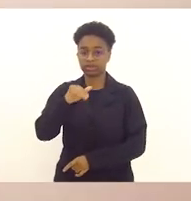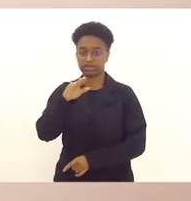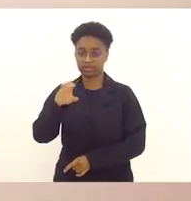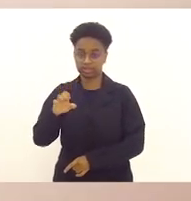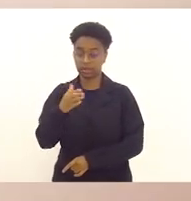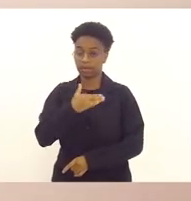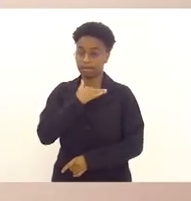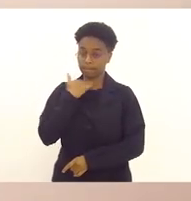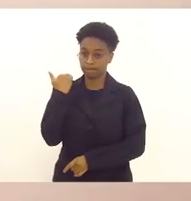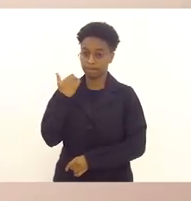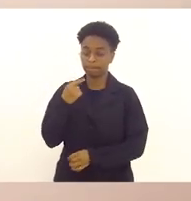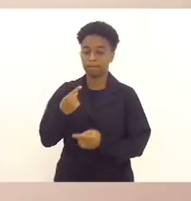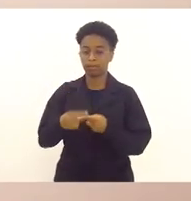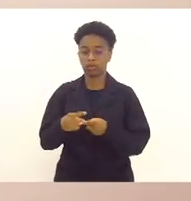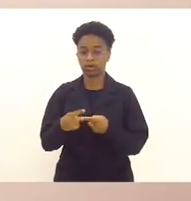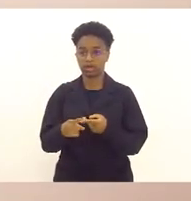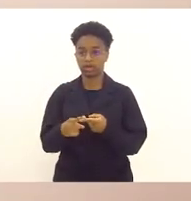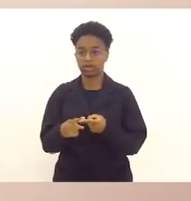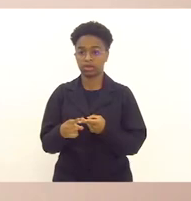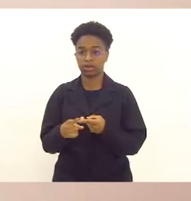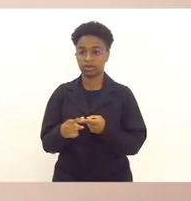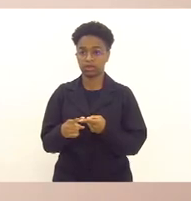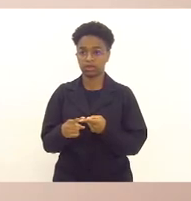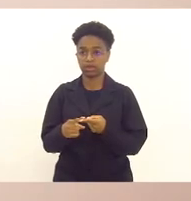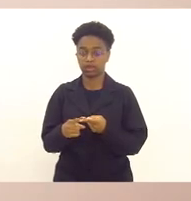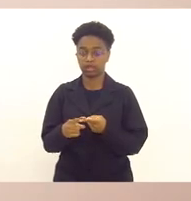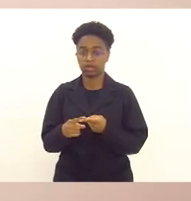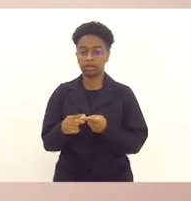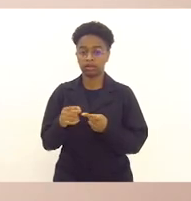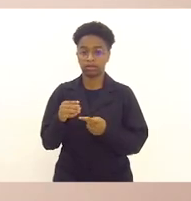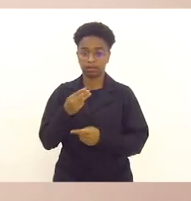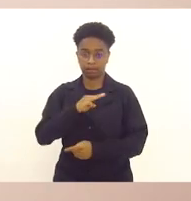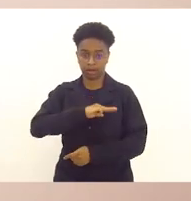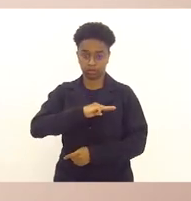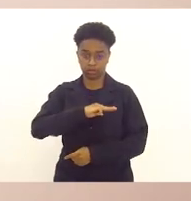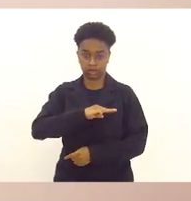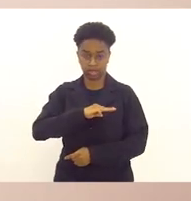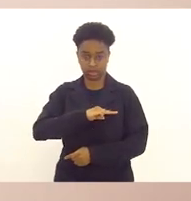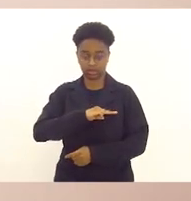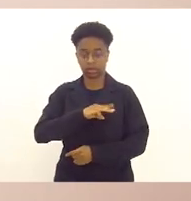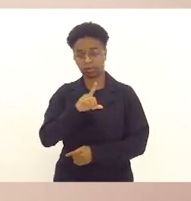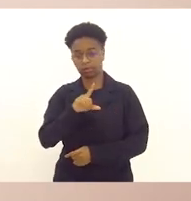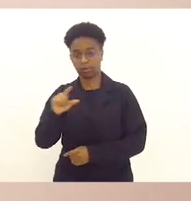foi assassinada saindo da de uma casa noturna em Madureira e